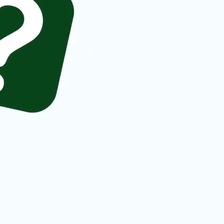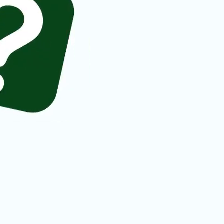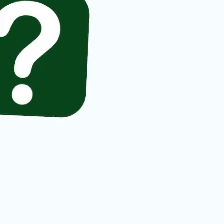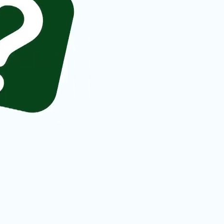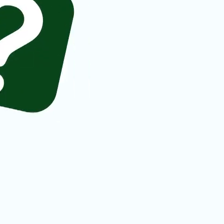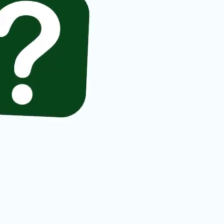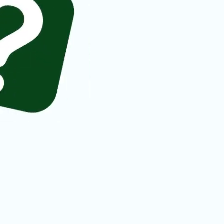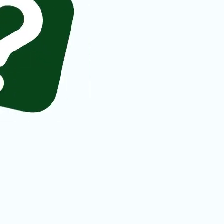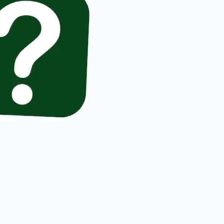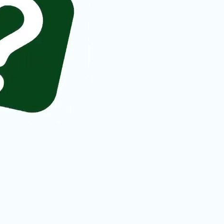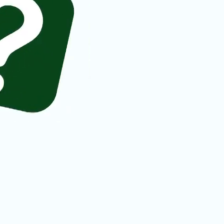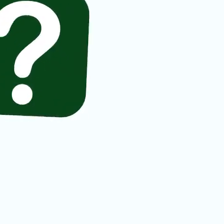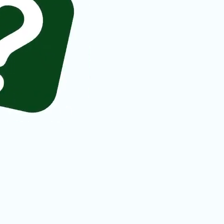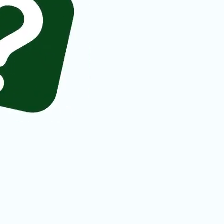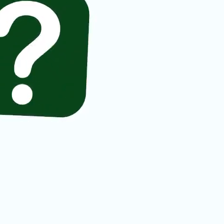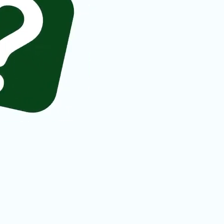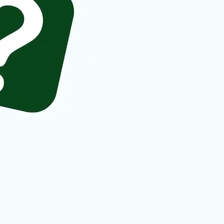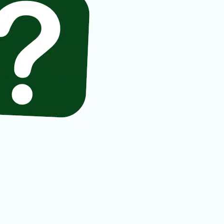Música